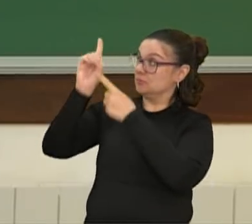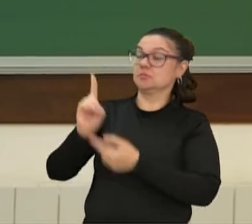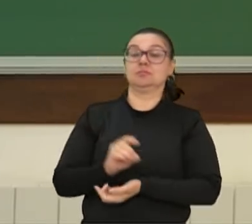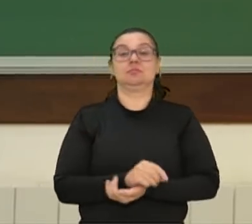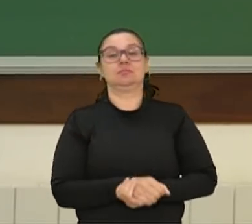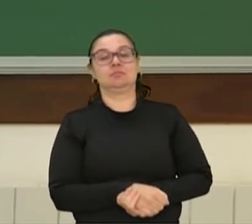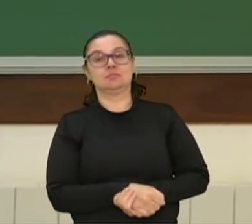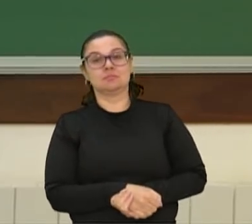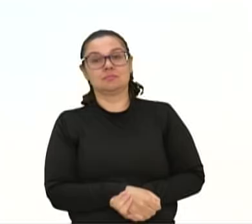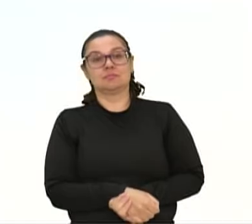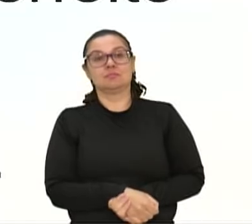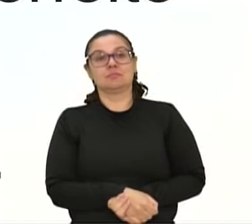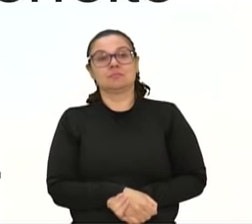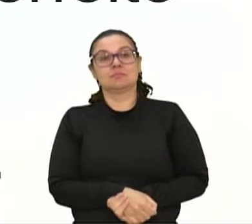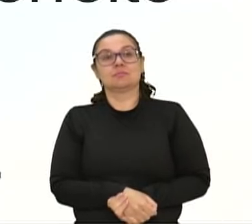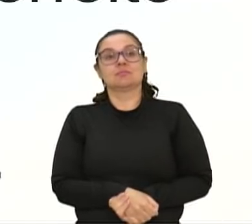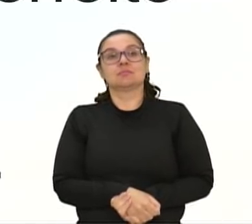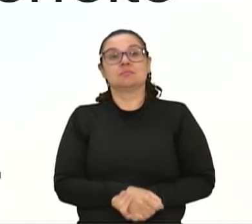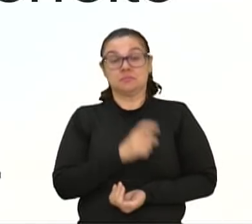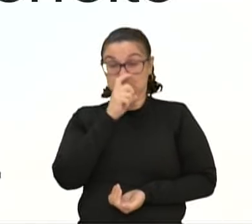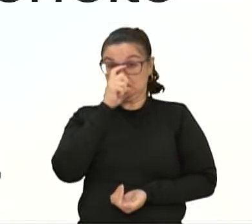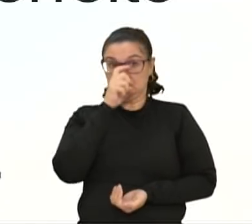Deus.